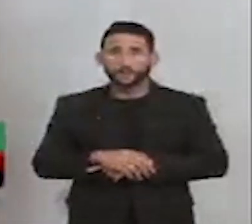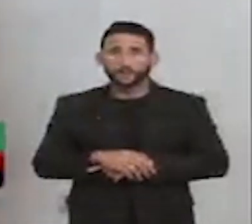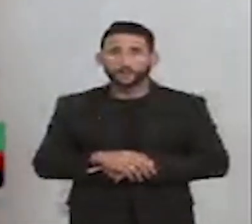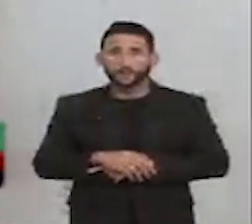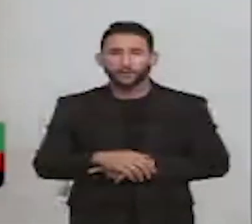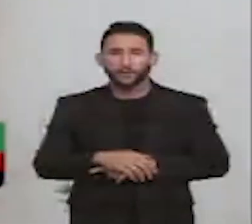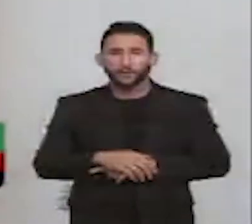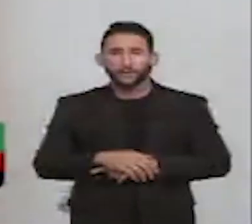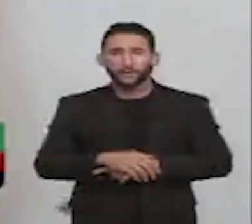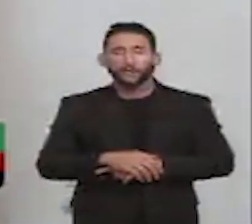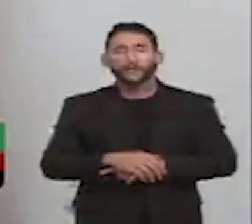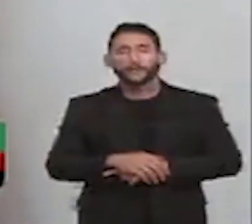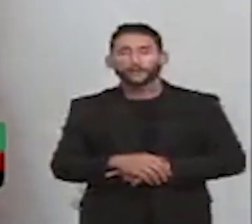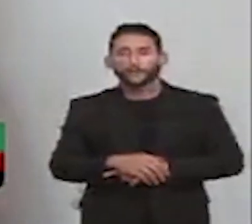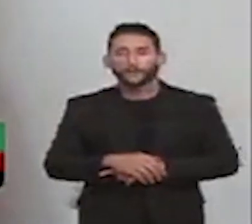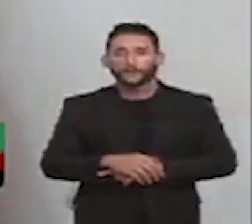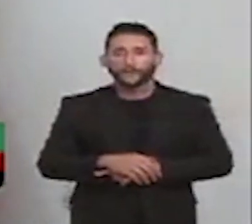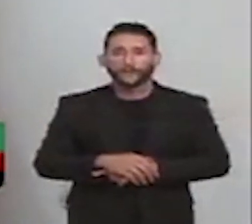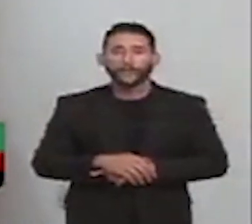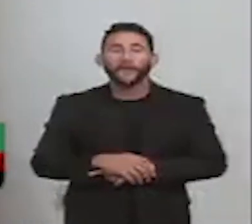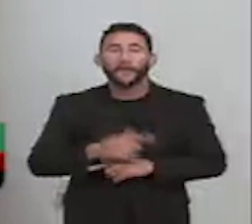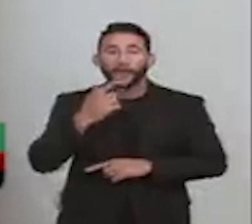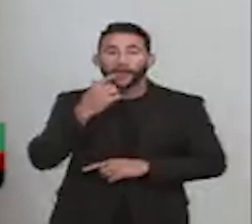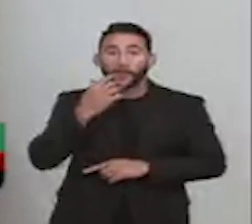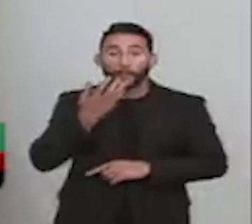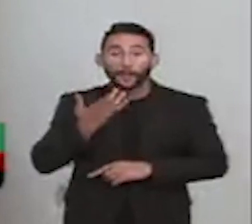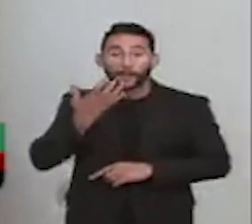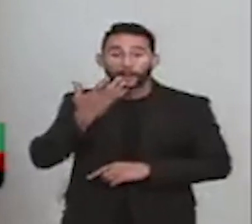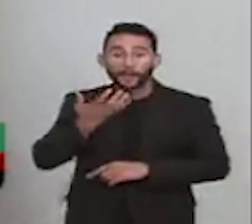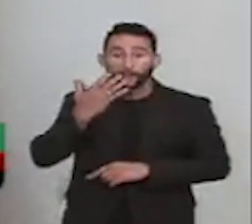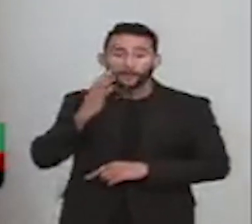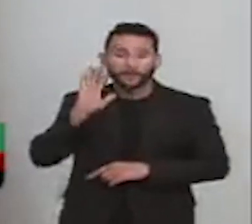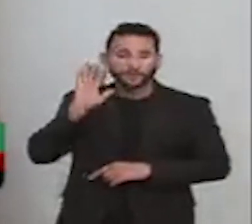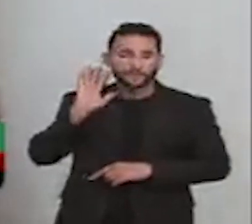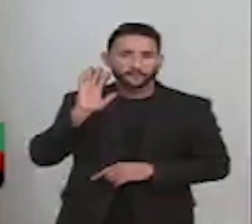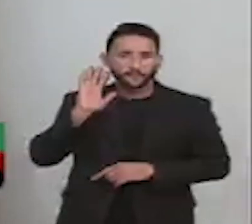coma a língua dessa peste aí, logo uma boa... Uma boa...